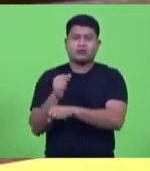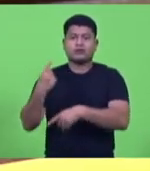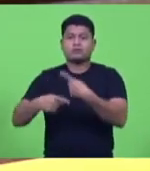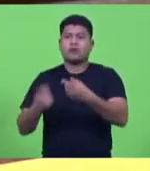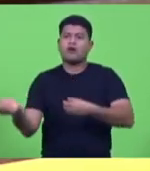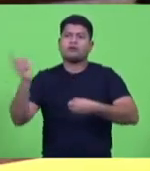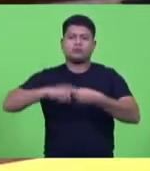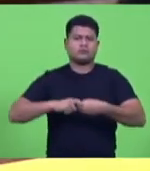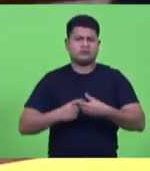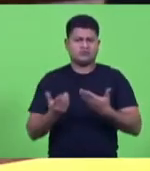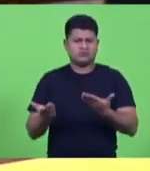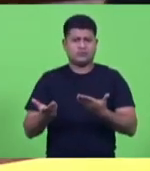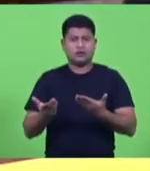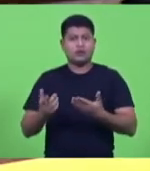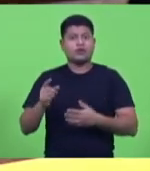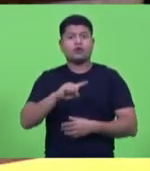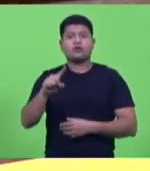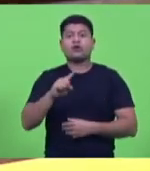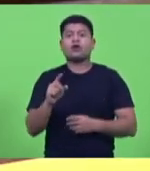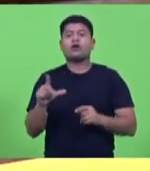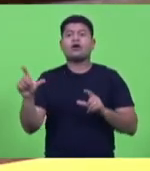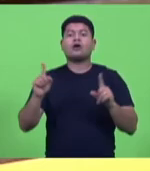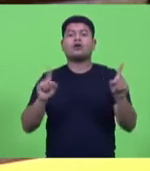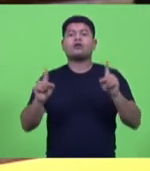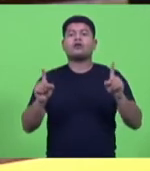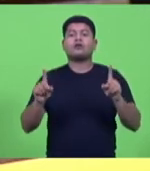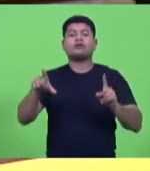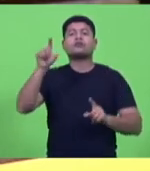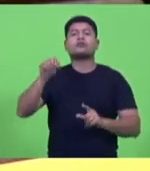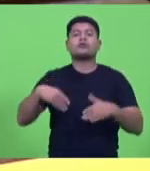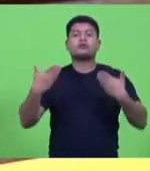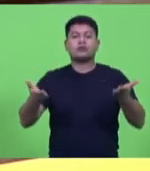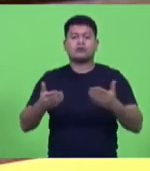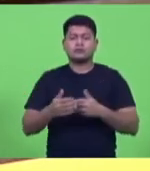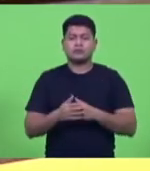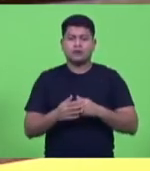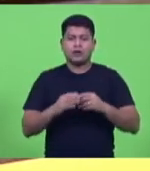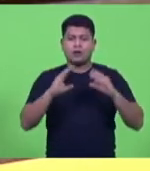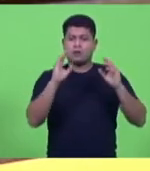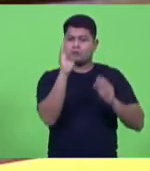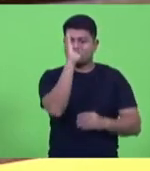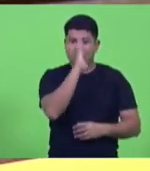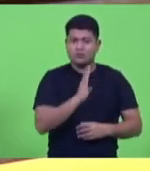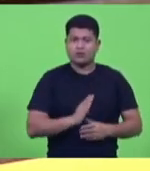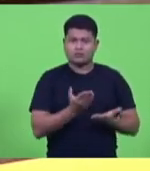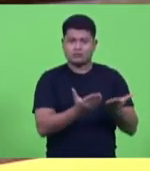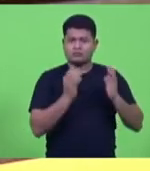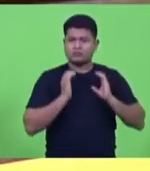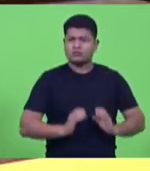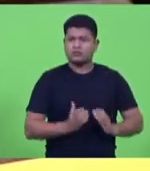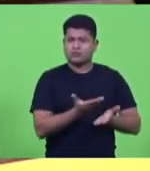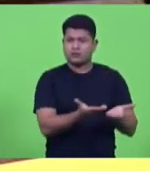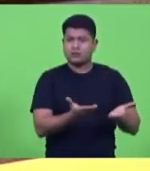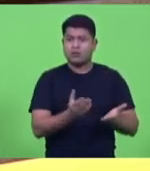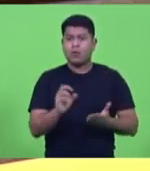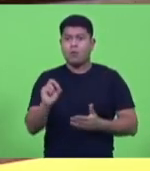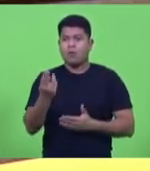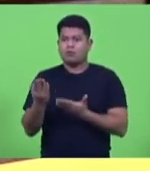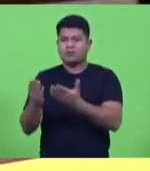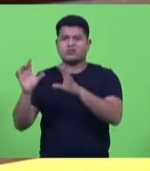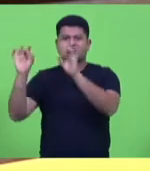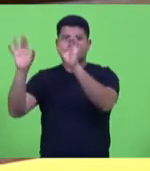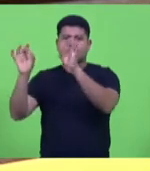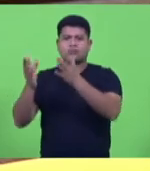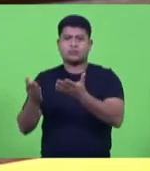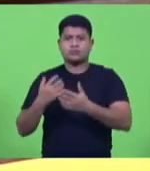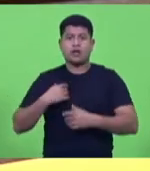ficar do lado de quem? Do brasileiro ou daqueles que invocam um privilégio que ninguém mais tem? Eu não tenho nem dúvida,